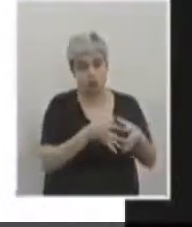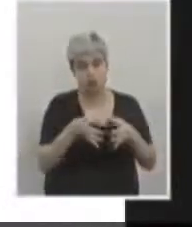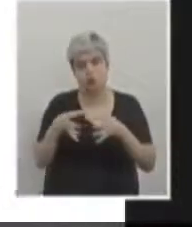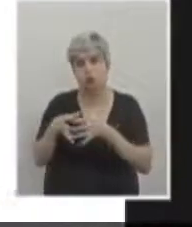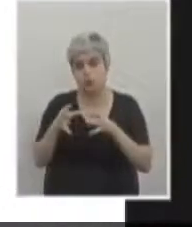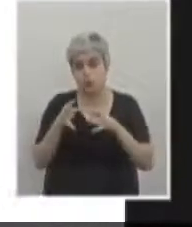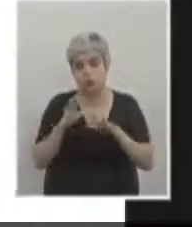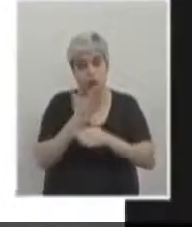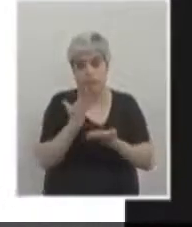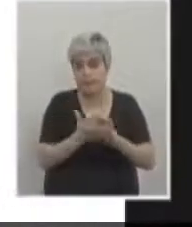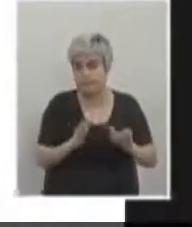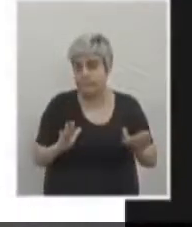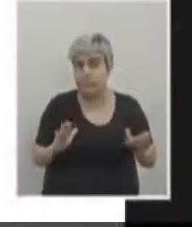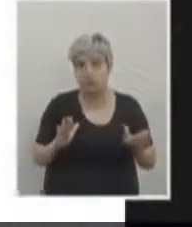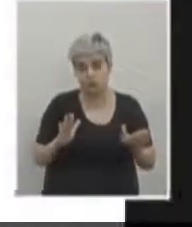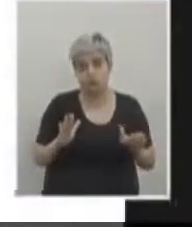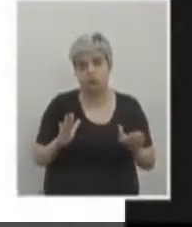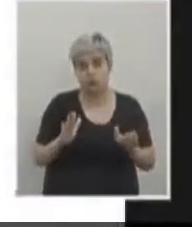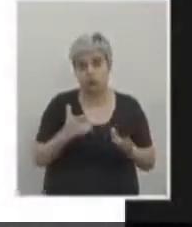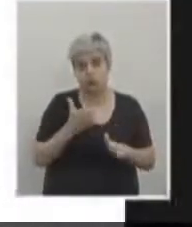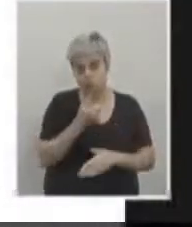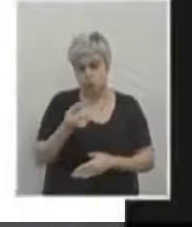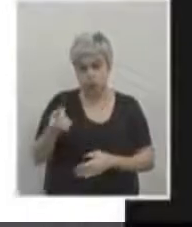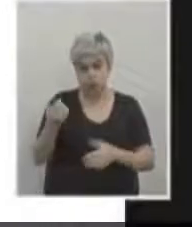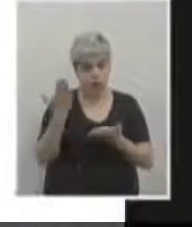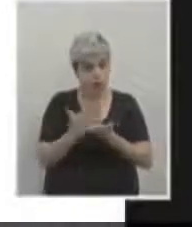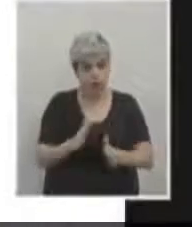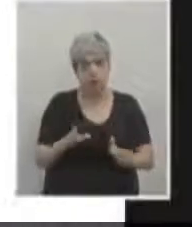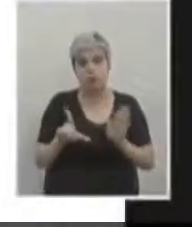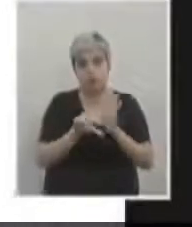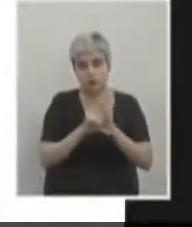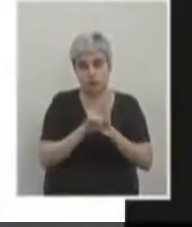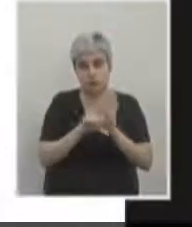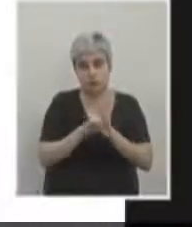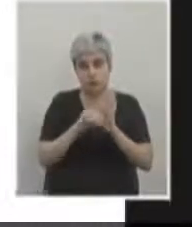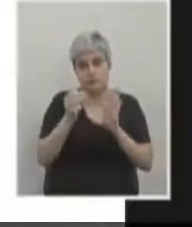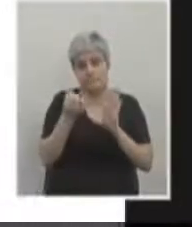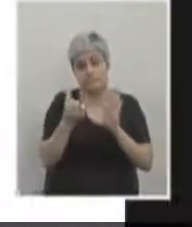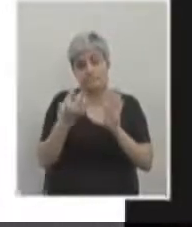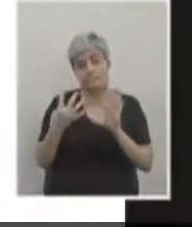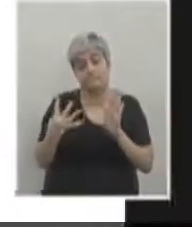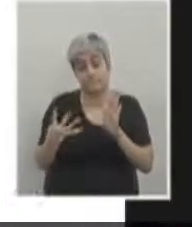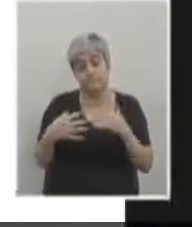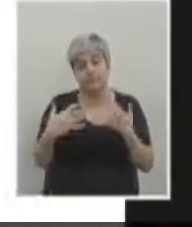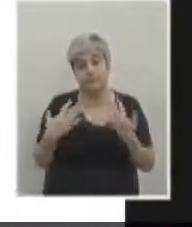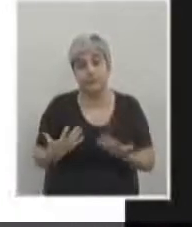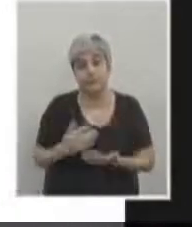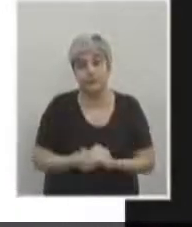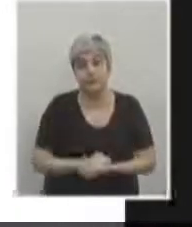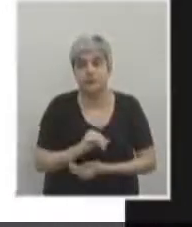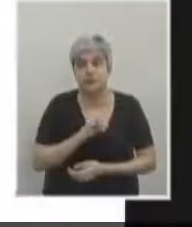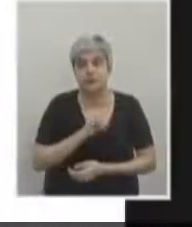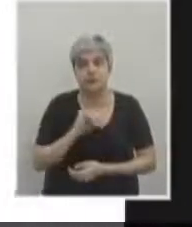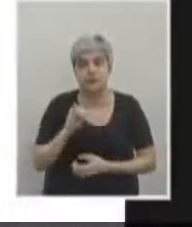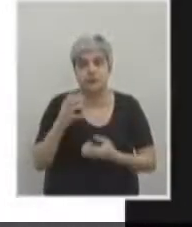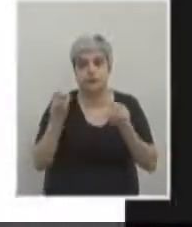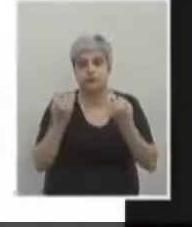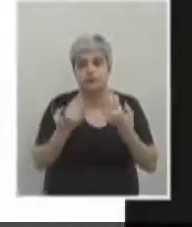existe mais a dobra de turno desde o ano 2000, com a criação da lei complementar 64. Quando você coloca para mim a questão